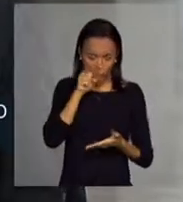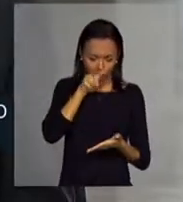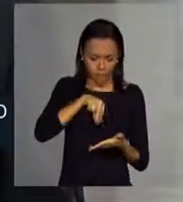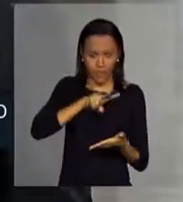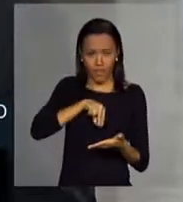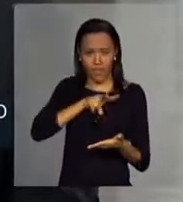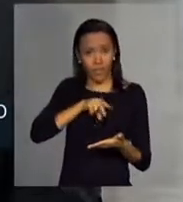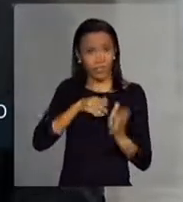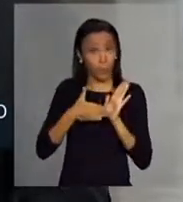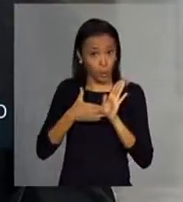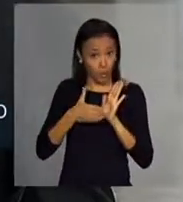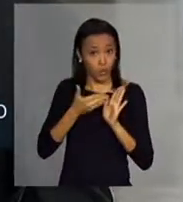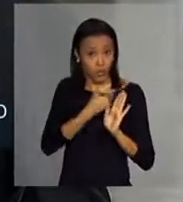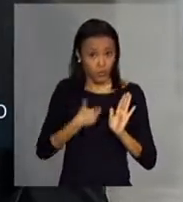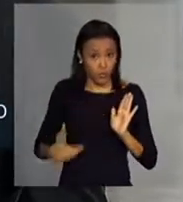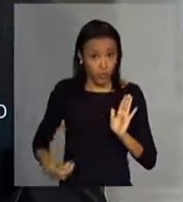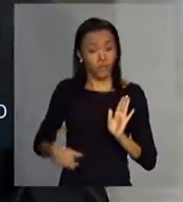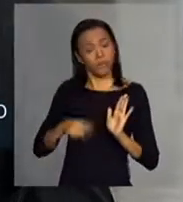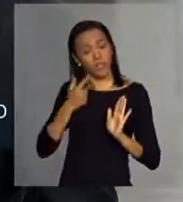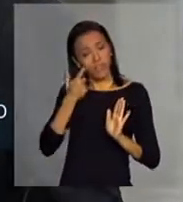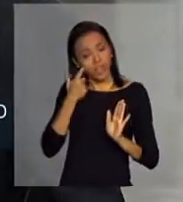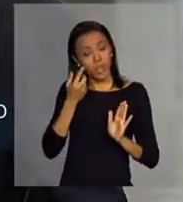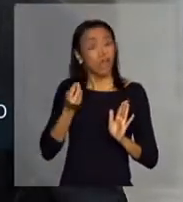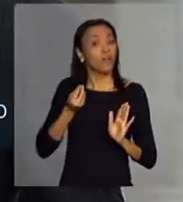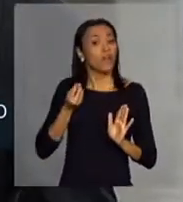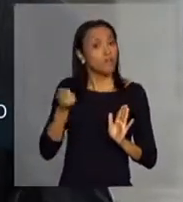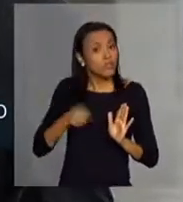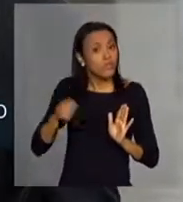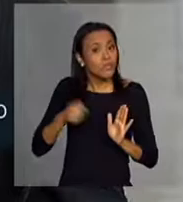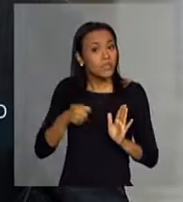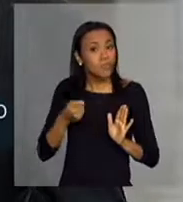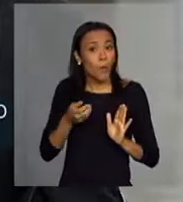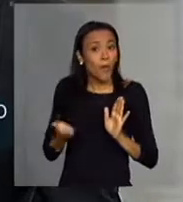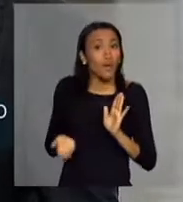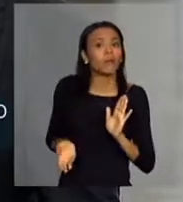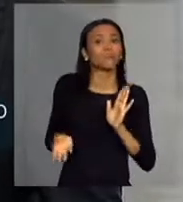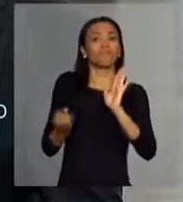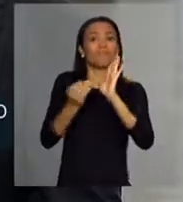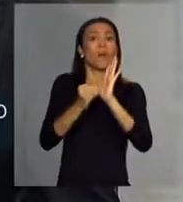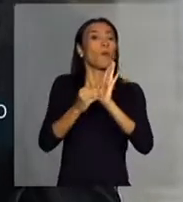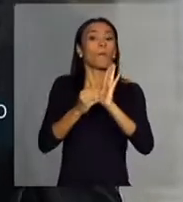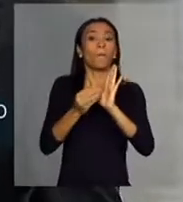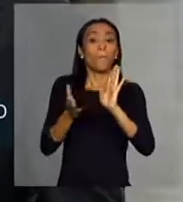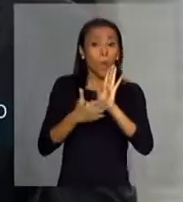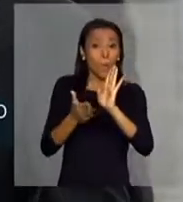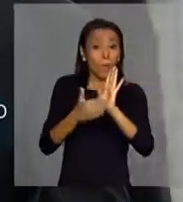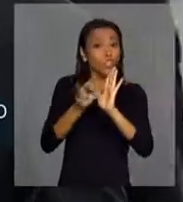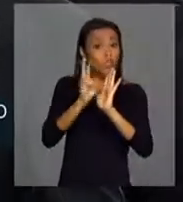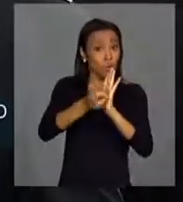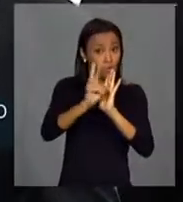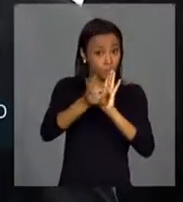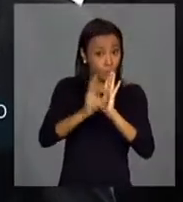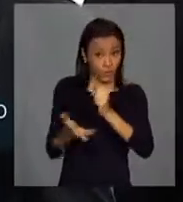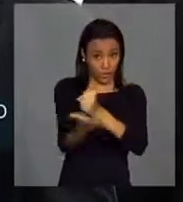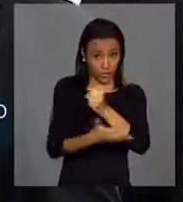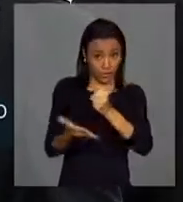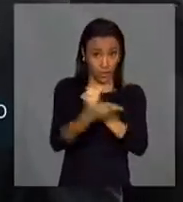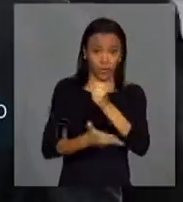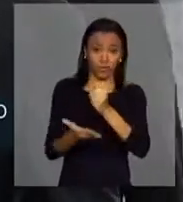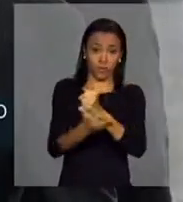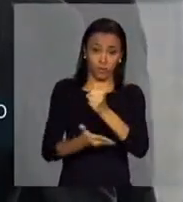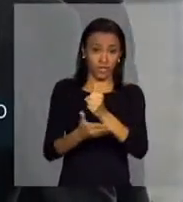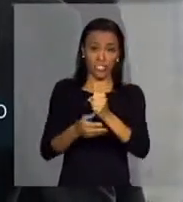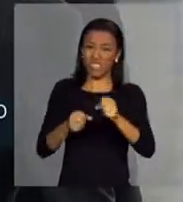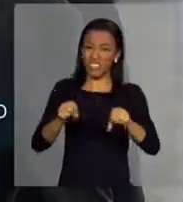essas propostas do governo e procurar construir uma proposta que leve em conta esse princípio basilar, sem